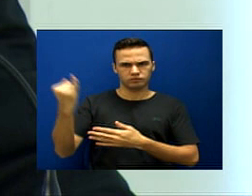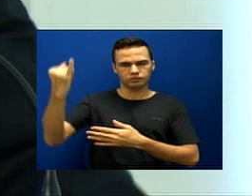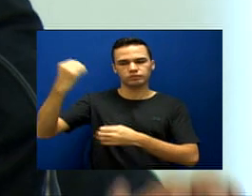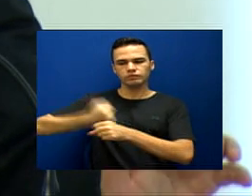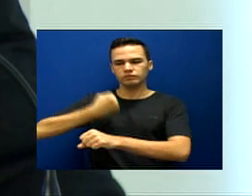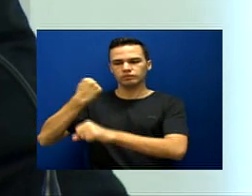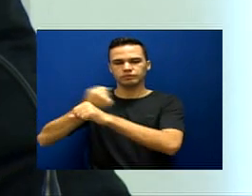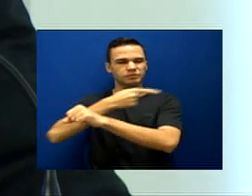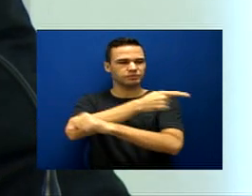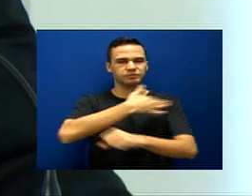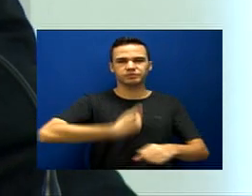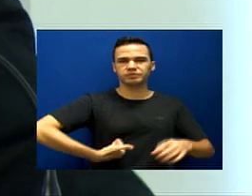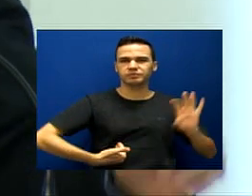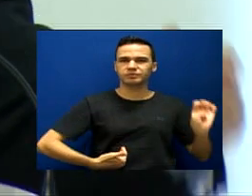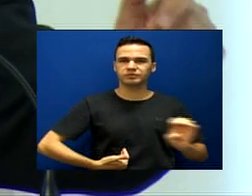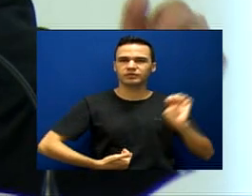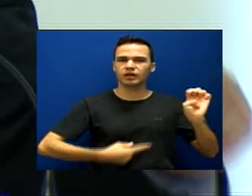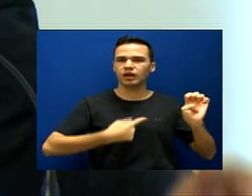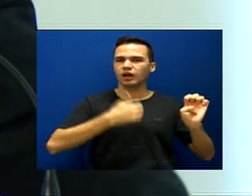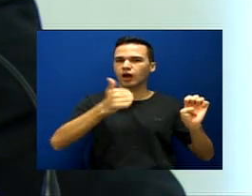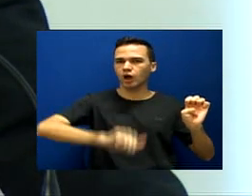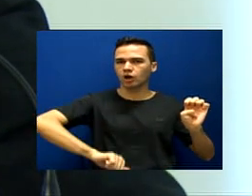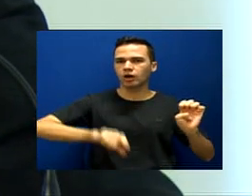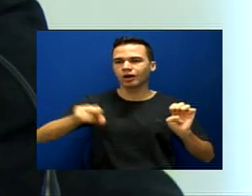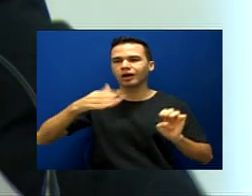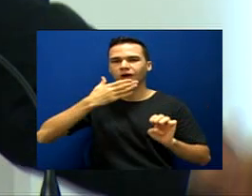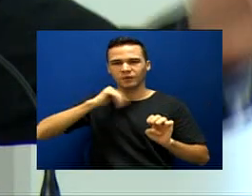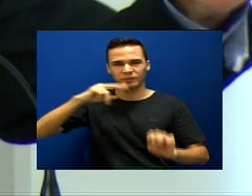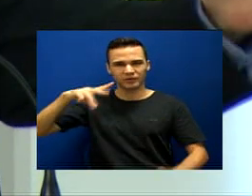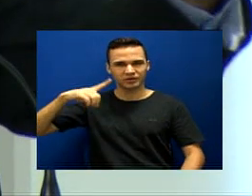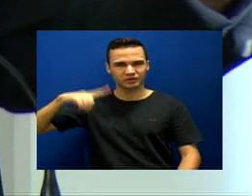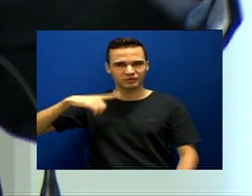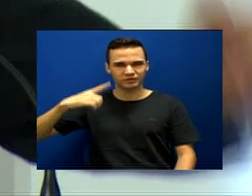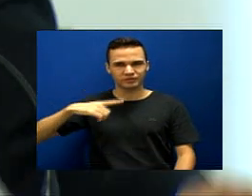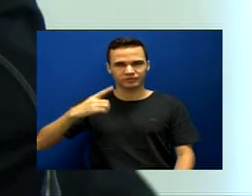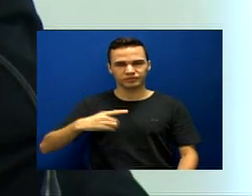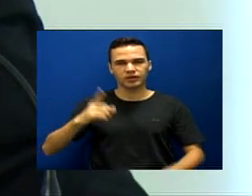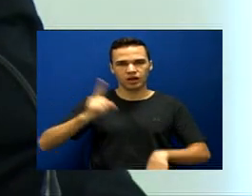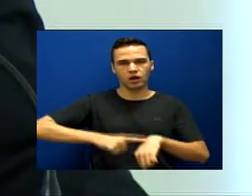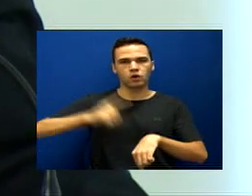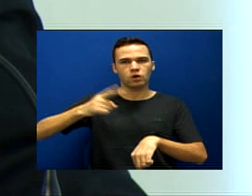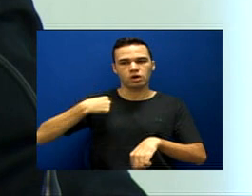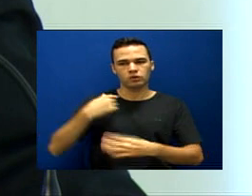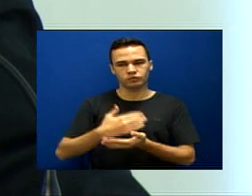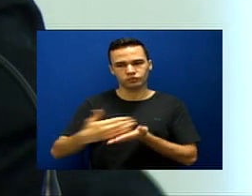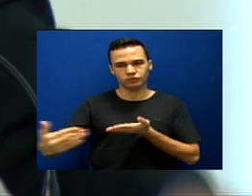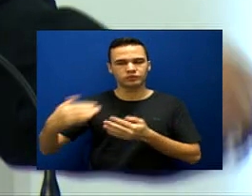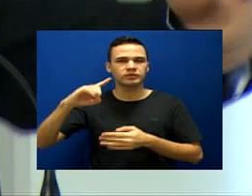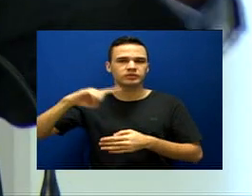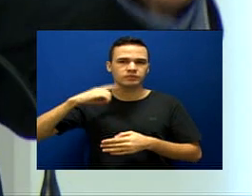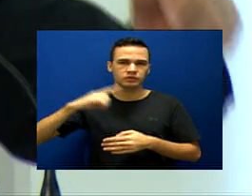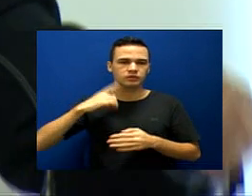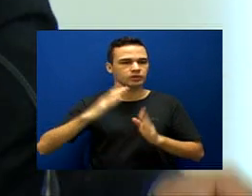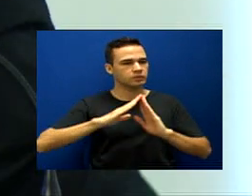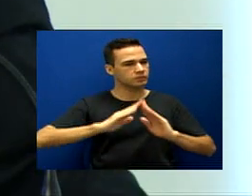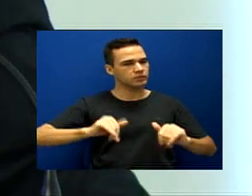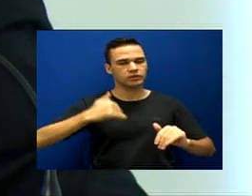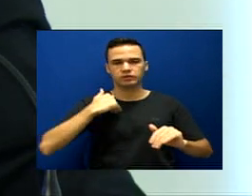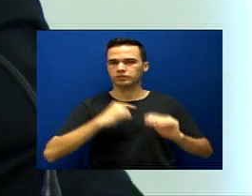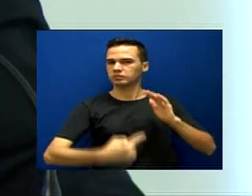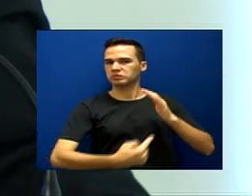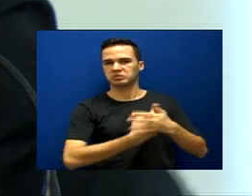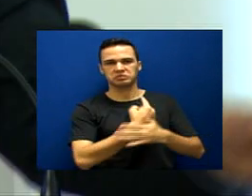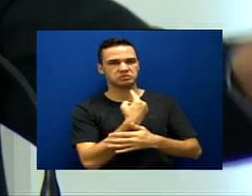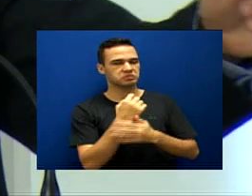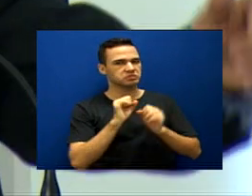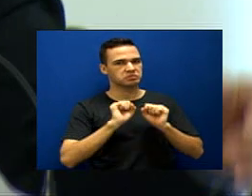do Estado que são falhas. E eu lembro que o deputado Carlos César fala: a hora que eu me tornar deputado, o senhor pode me procurar, vereador,